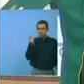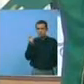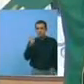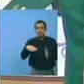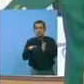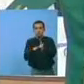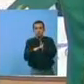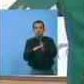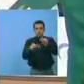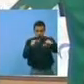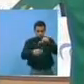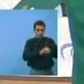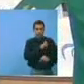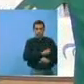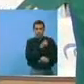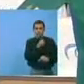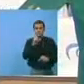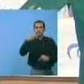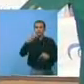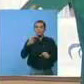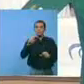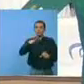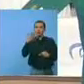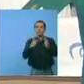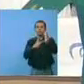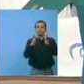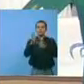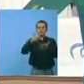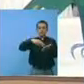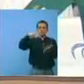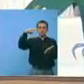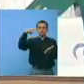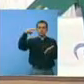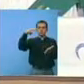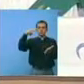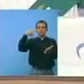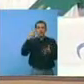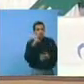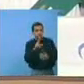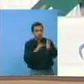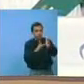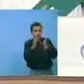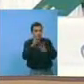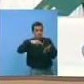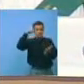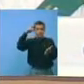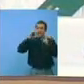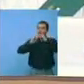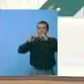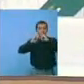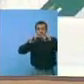em primeiríssima mão, a notícia mais importante da face da terra: o Senhor ressuscitou verdadeiramente. Já pensou o que é